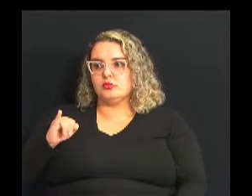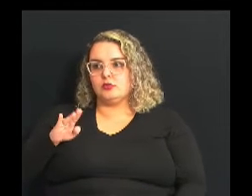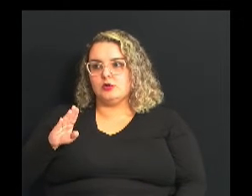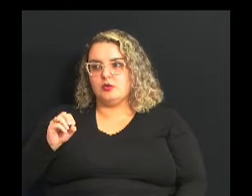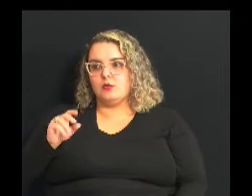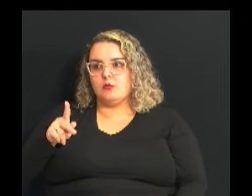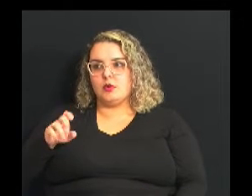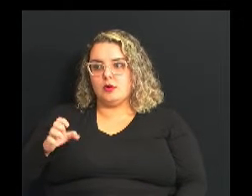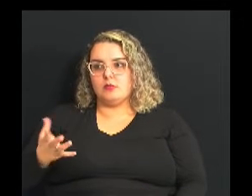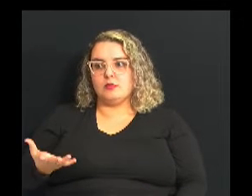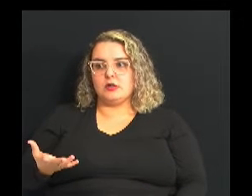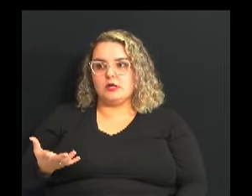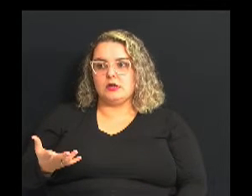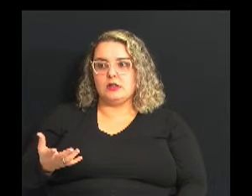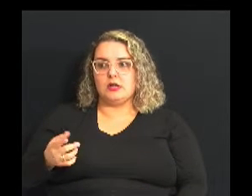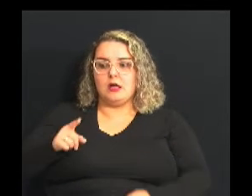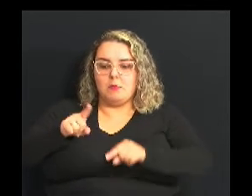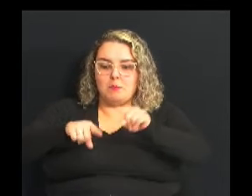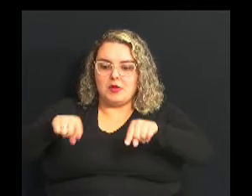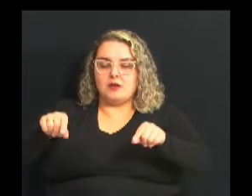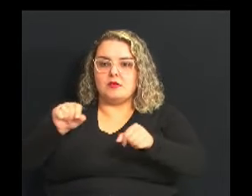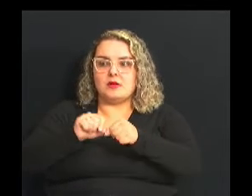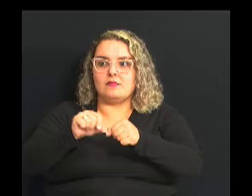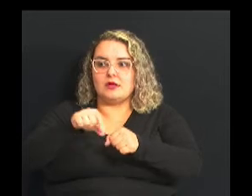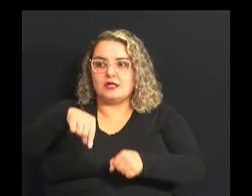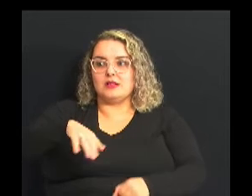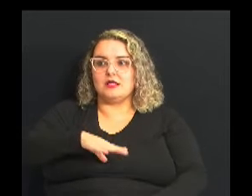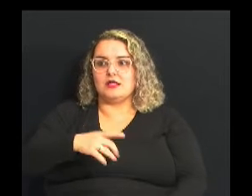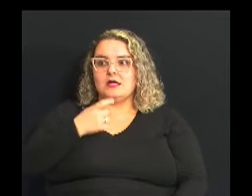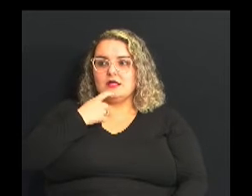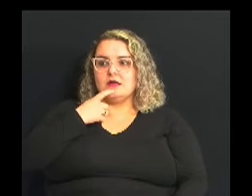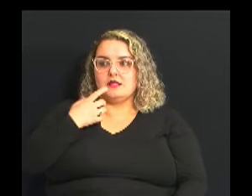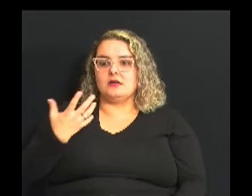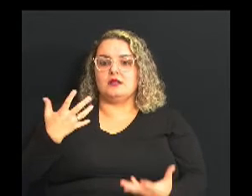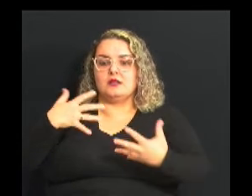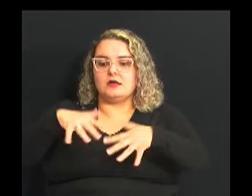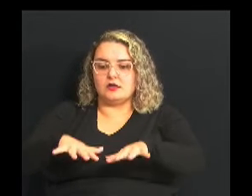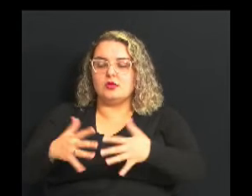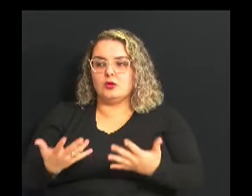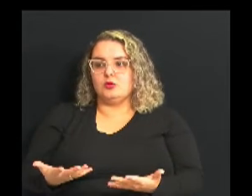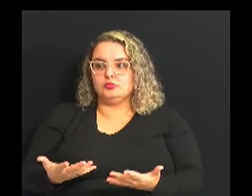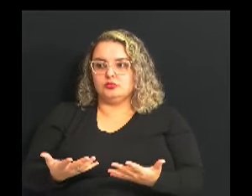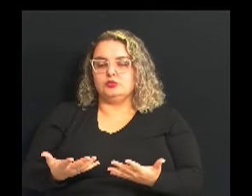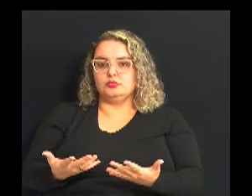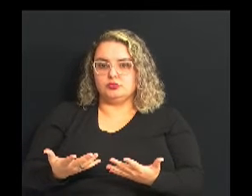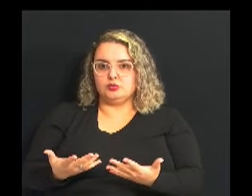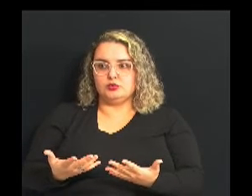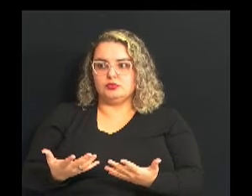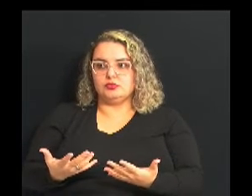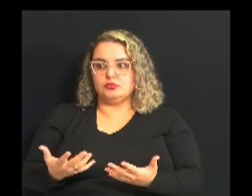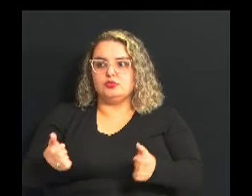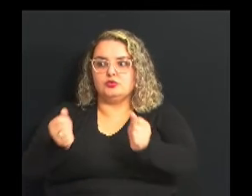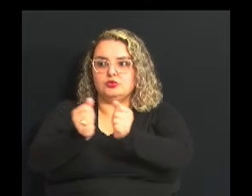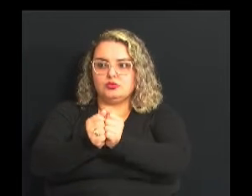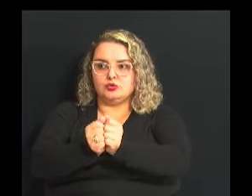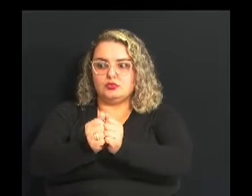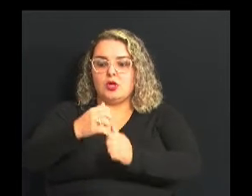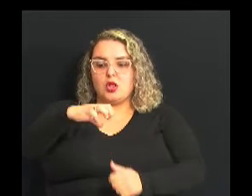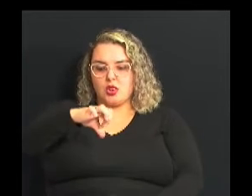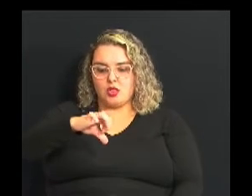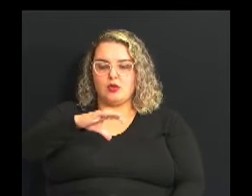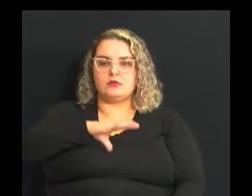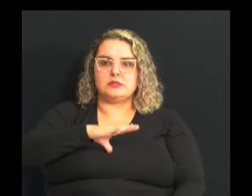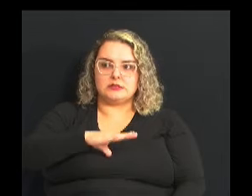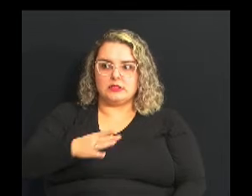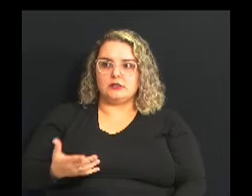e que a medição que eles fazem aqui em Campinas, ela inclui de maneira conjunta 9 cidades. Então,